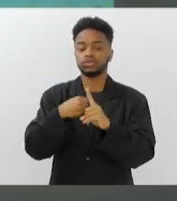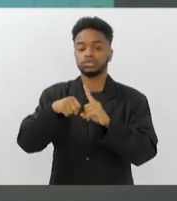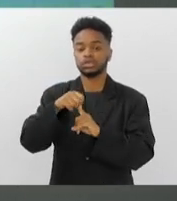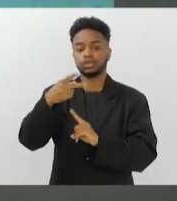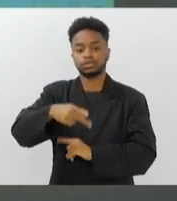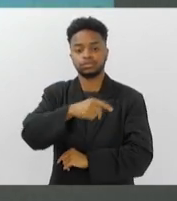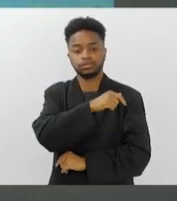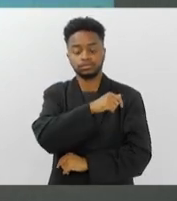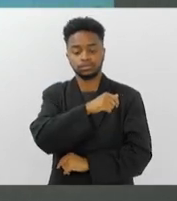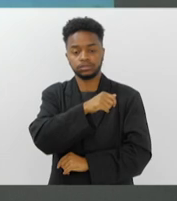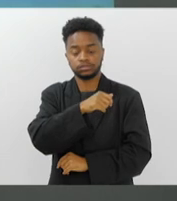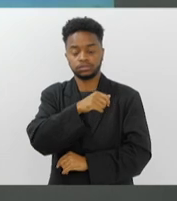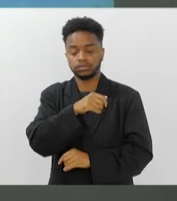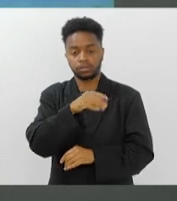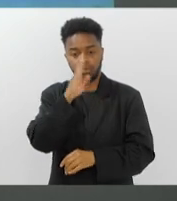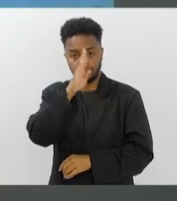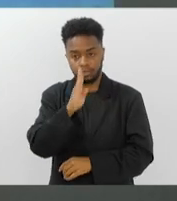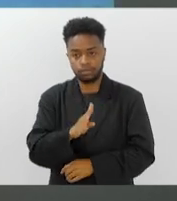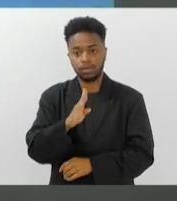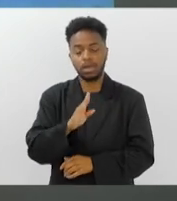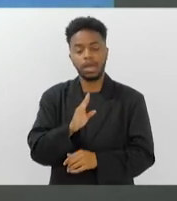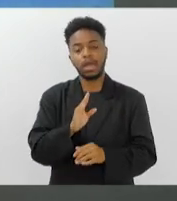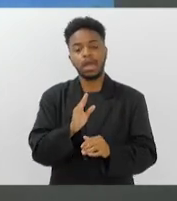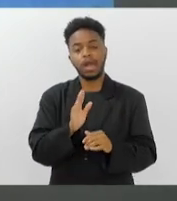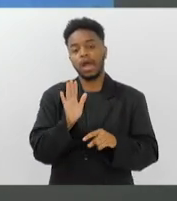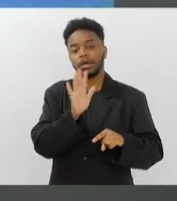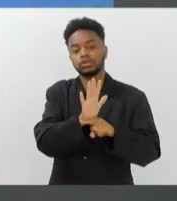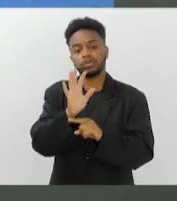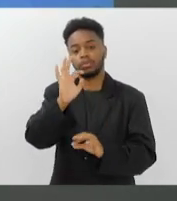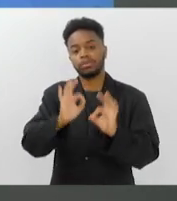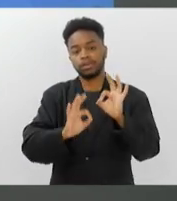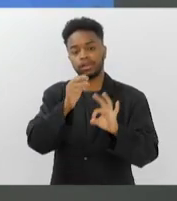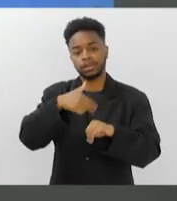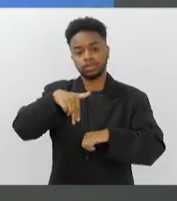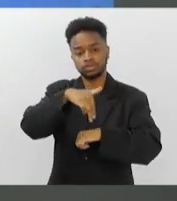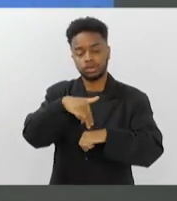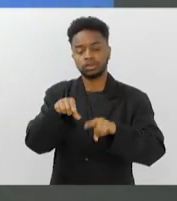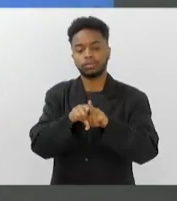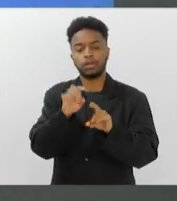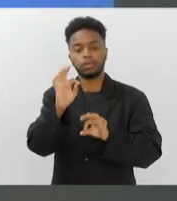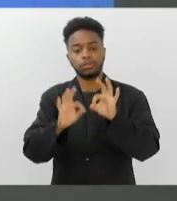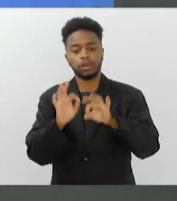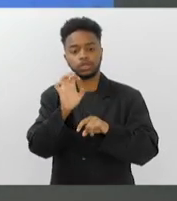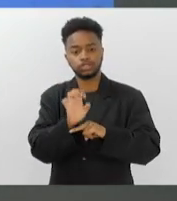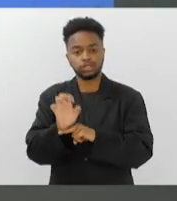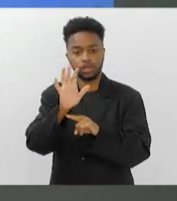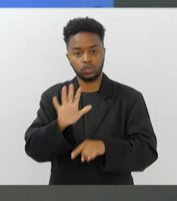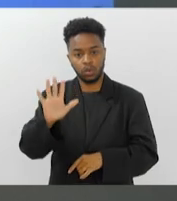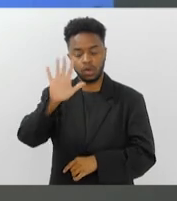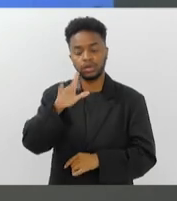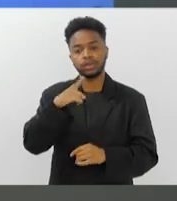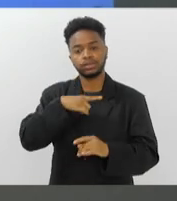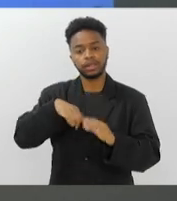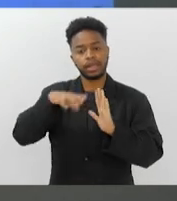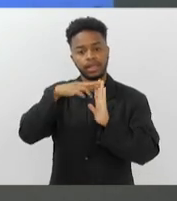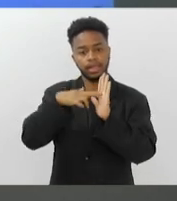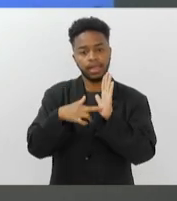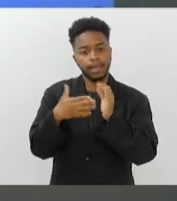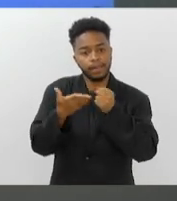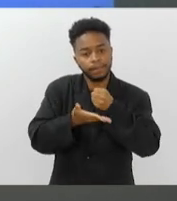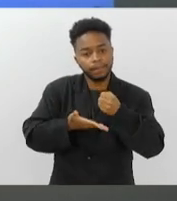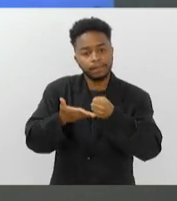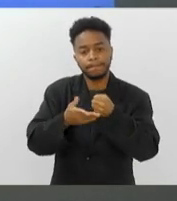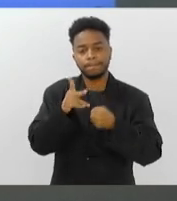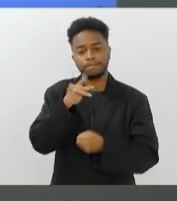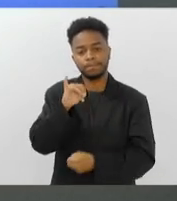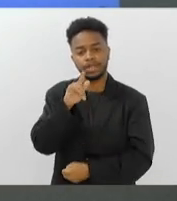contribui pro plano nacional pelo fim da tuberculose e pelo plano estadual Então a gente tem os pilares fundamentais e a gente a partir